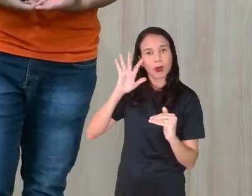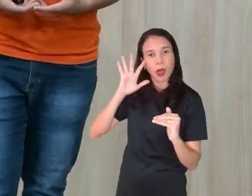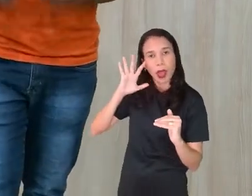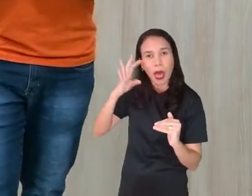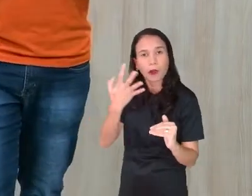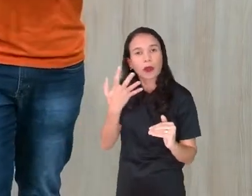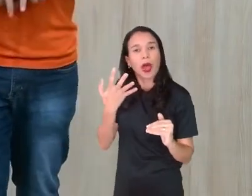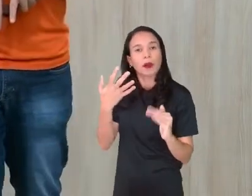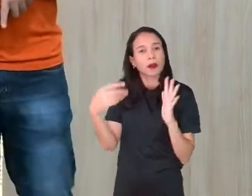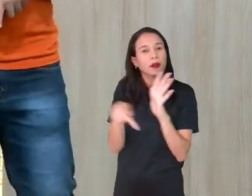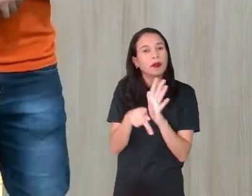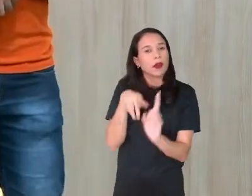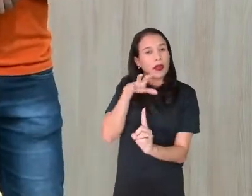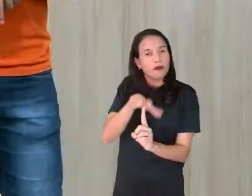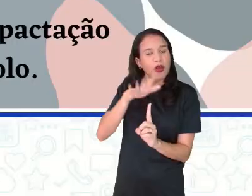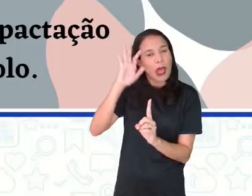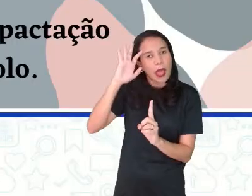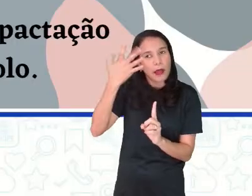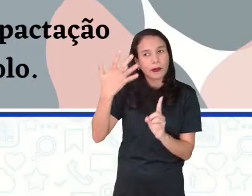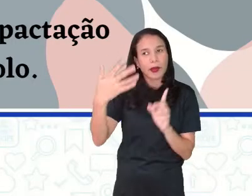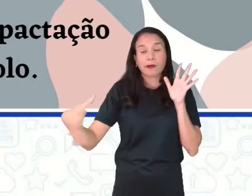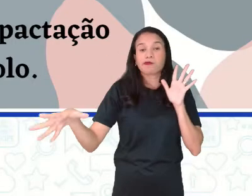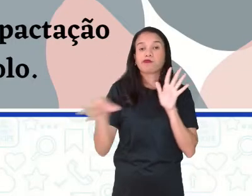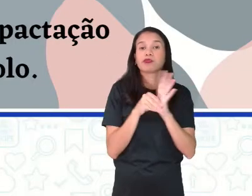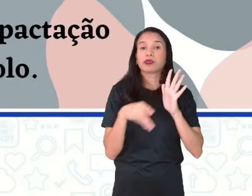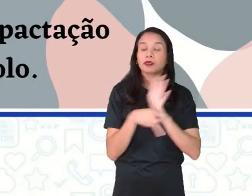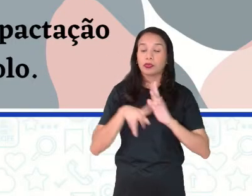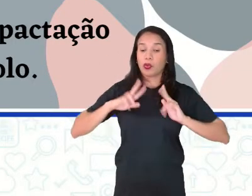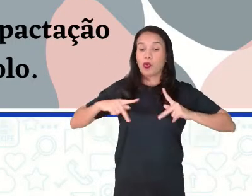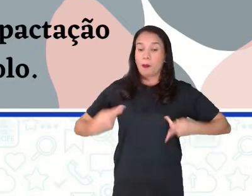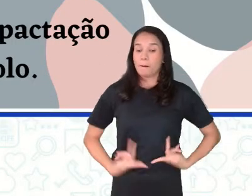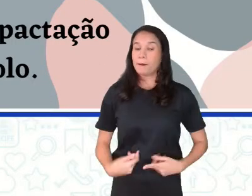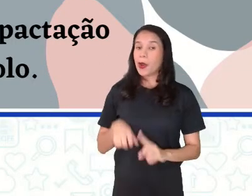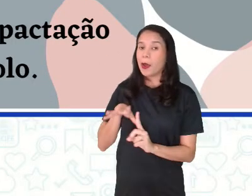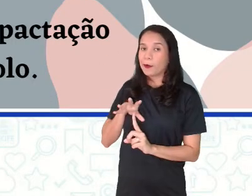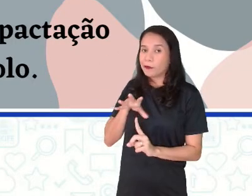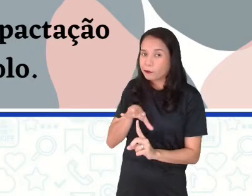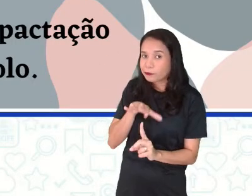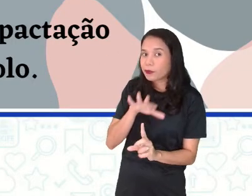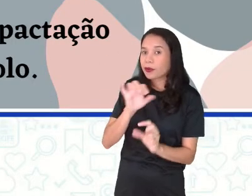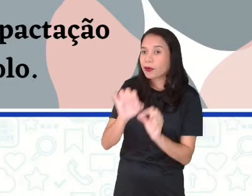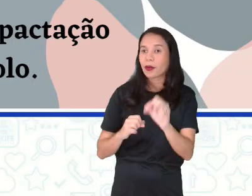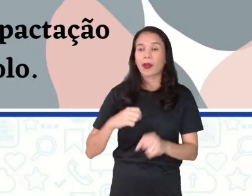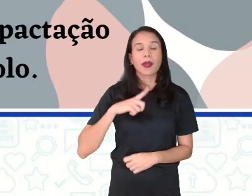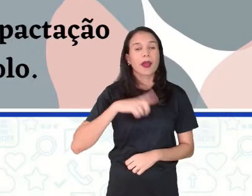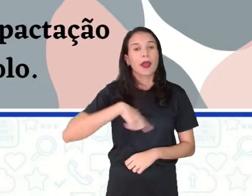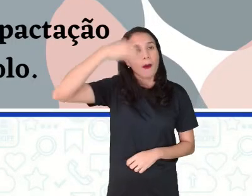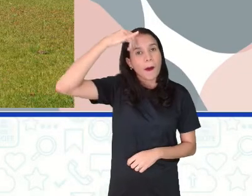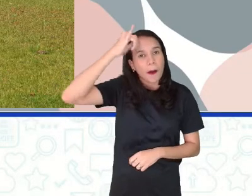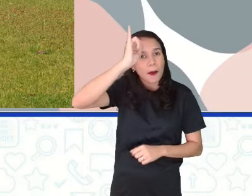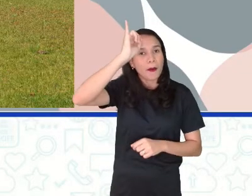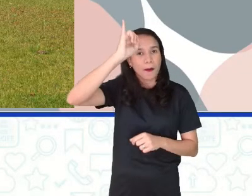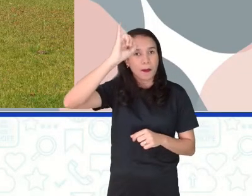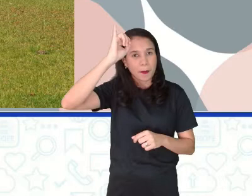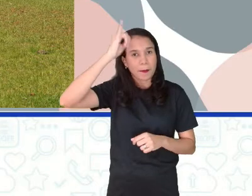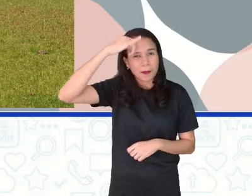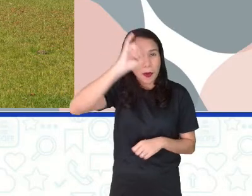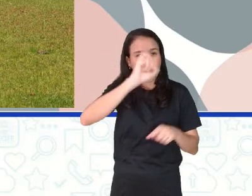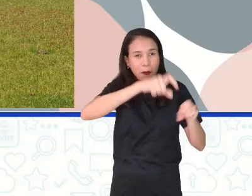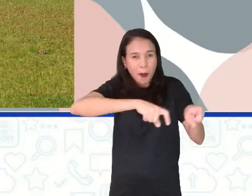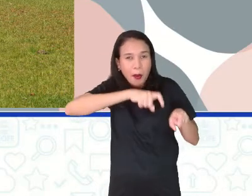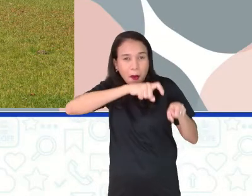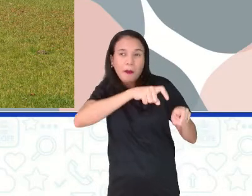consequência que vai ser advinda da interferência humana, que é a pecuária. A gente viu aqui, eu vou voltar a imagem,